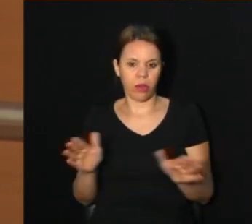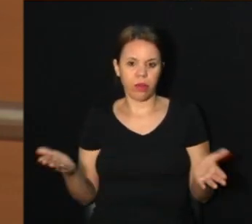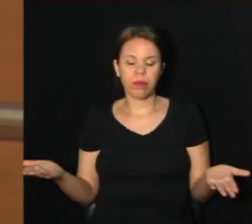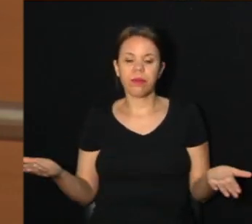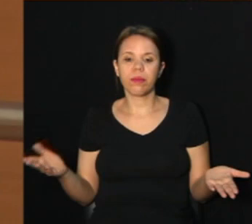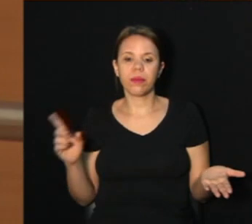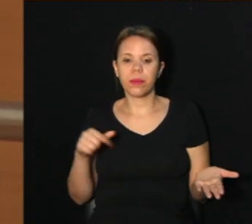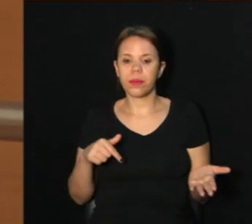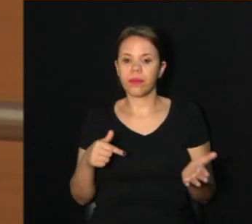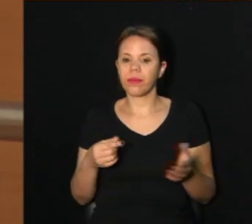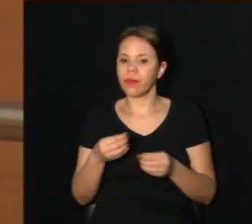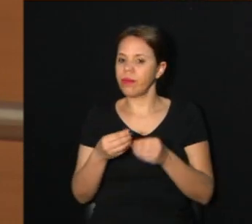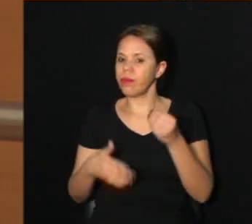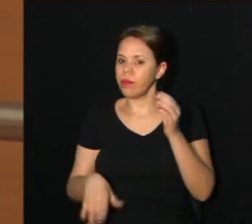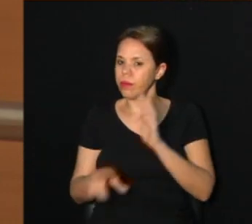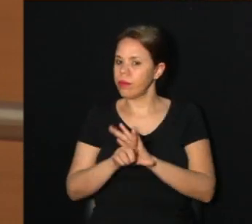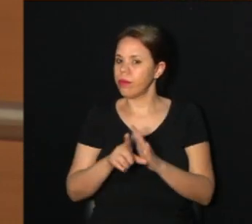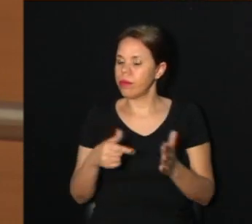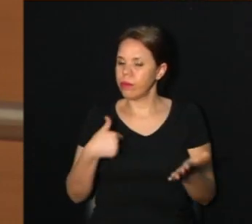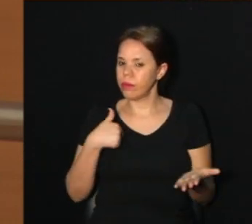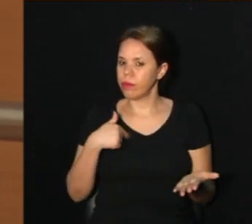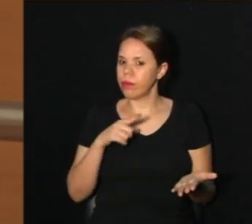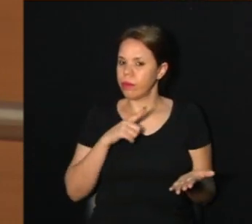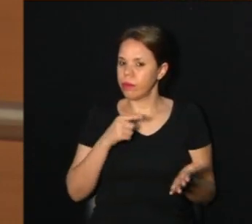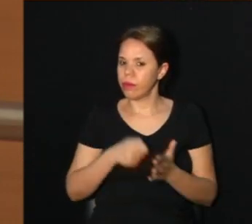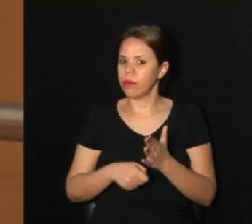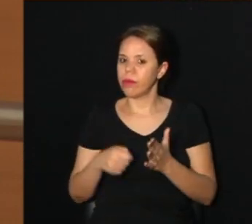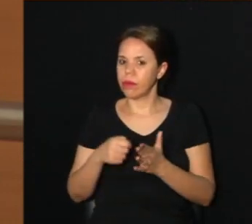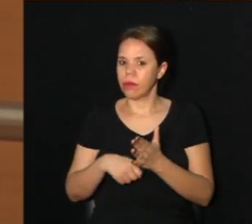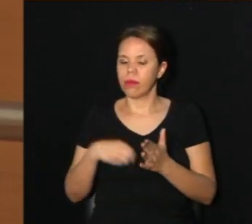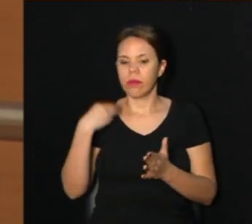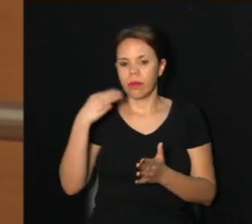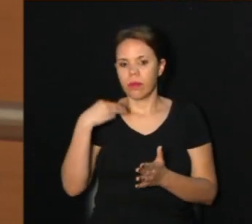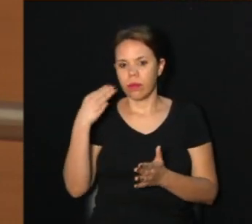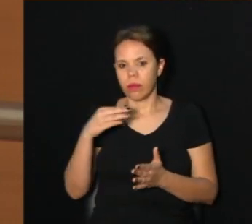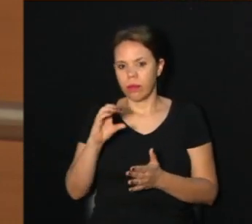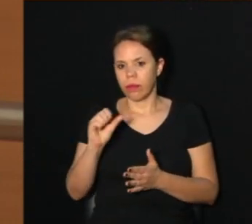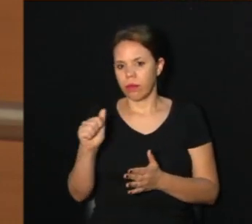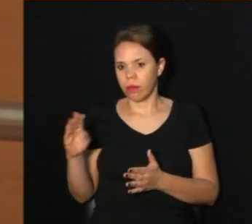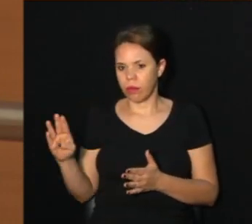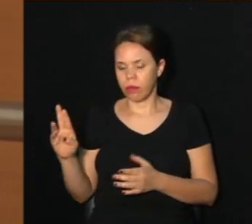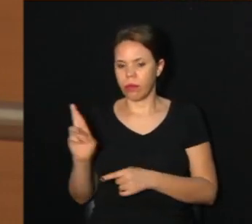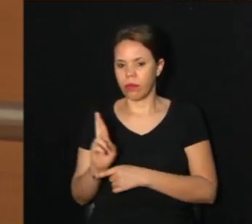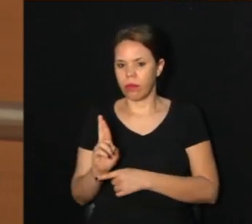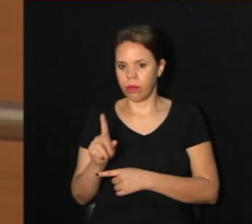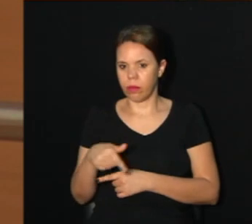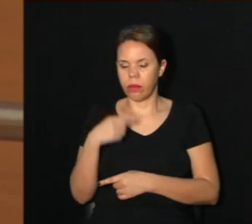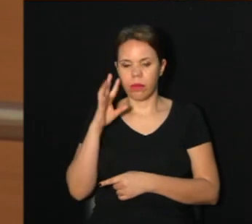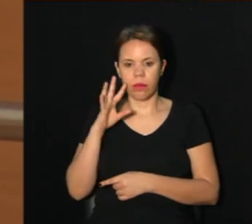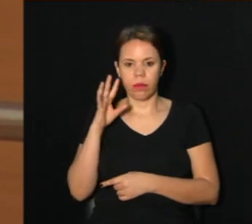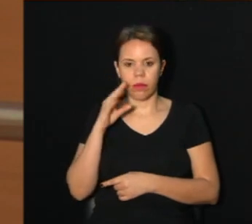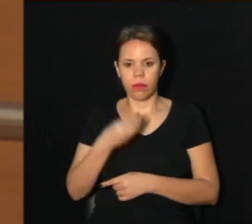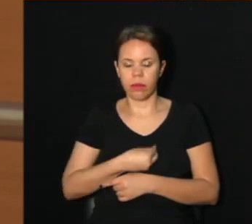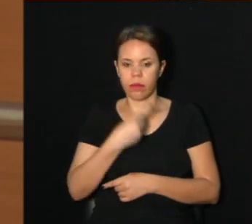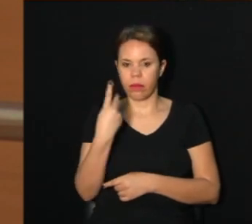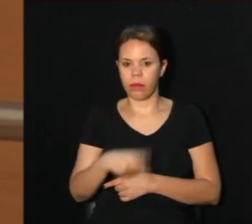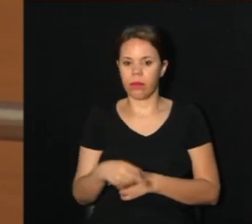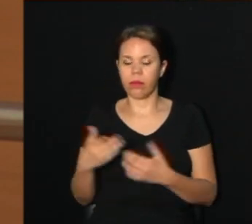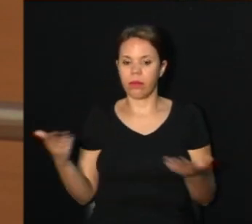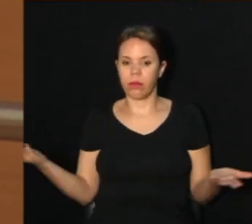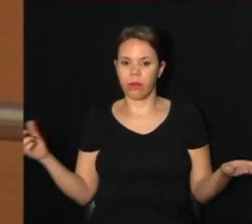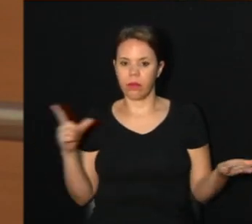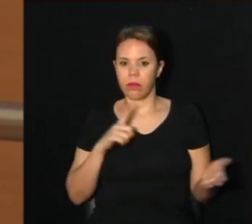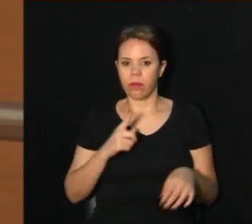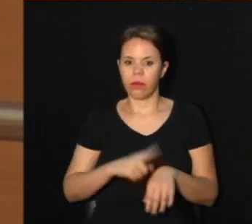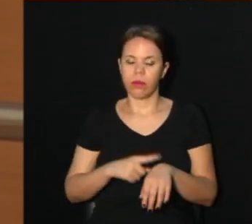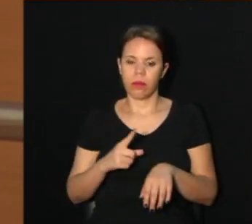esse argumento também que está na lei, eu até entendo a batalha do Bernardelli, foi representante do OAB, isso é um fato muito legal na vida dele, mas existe um